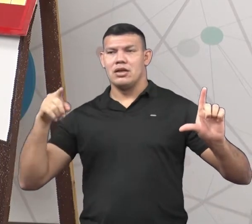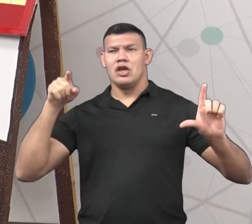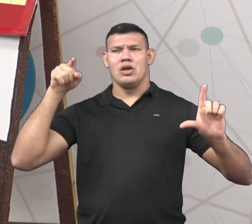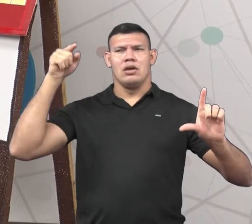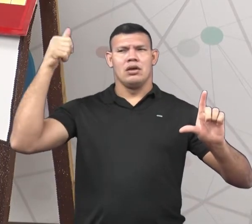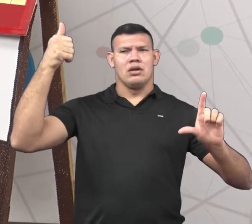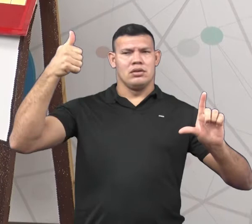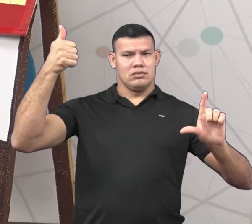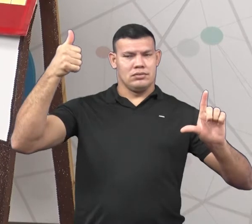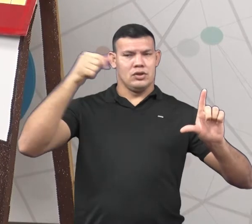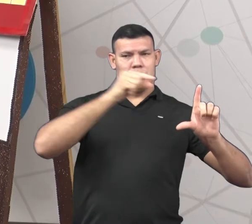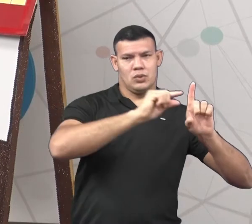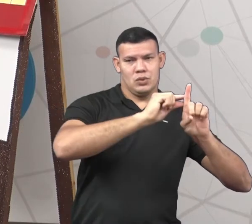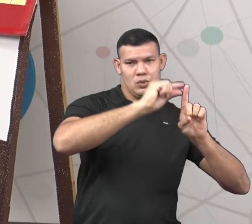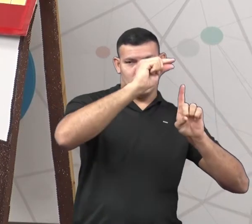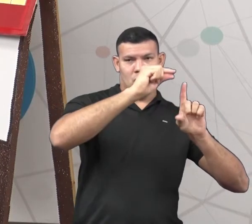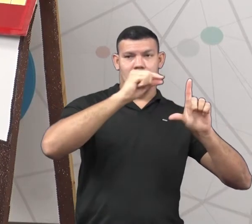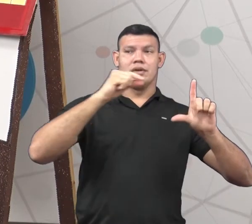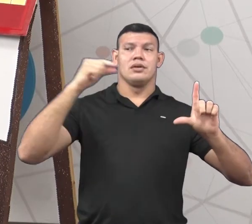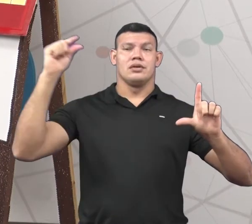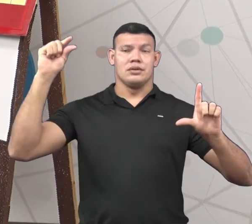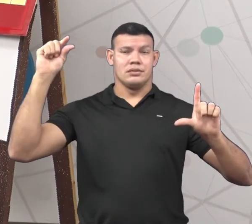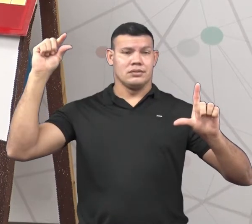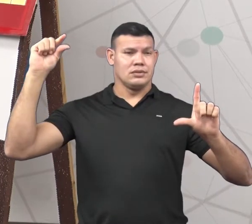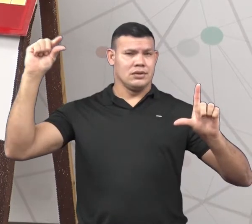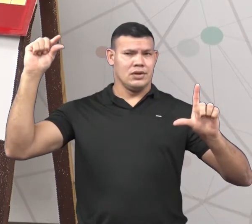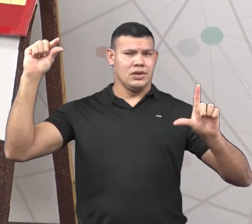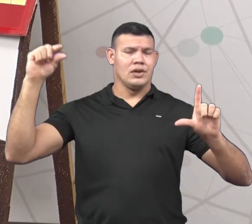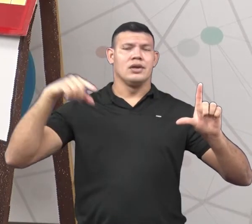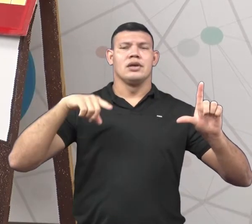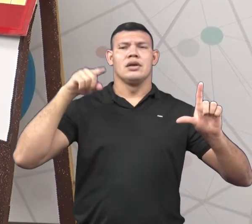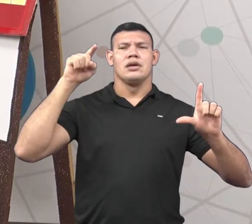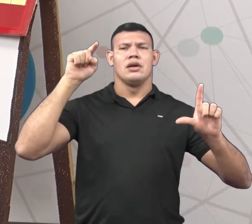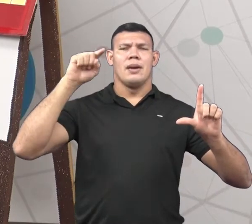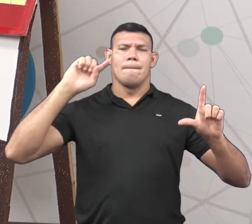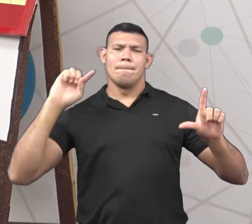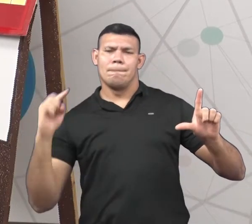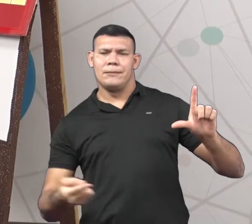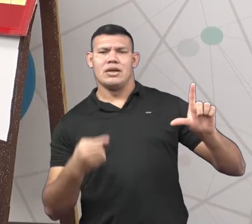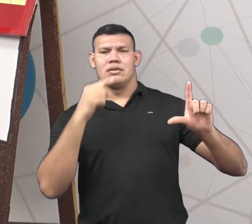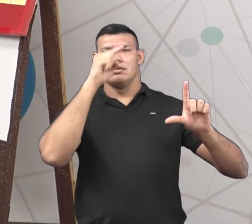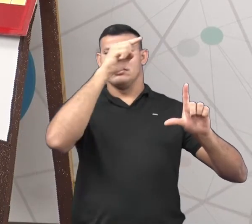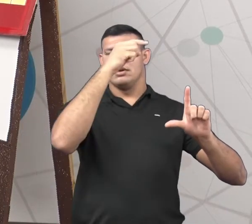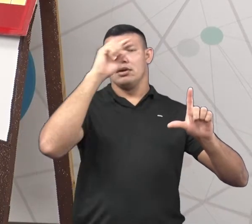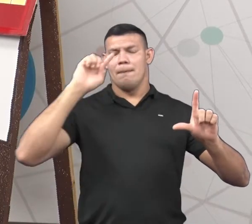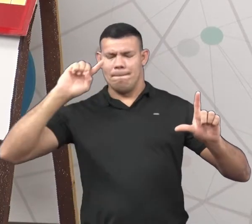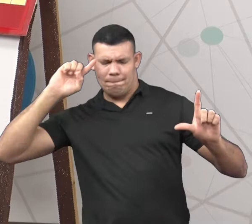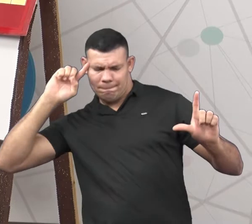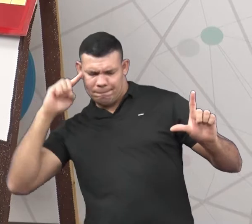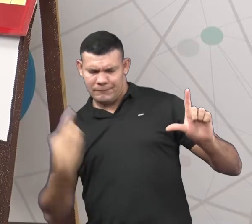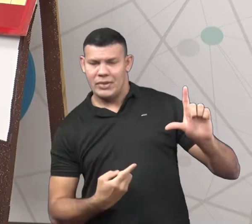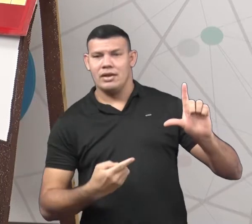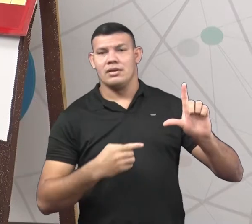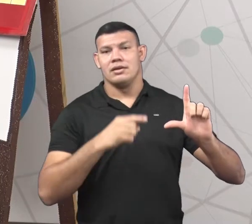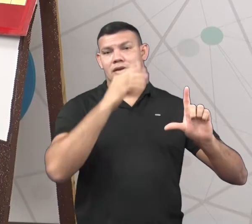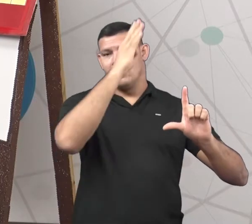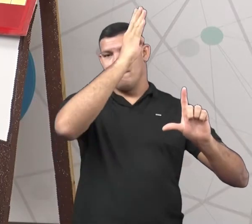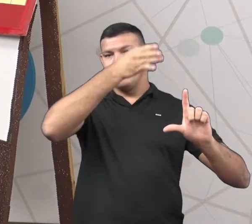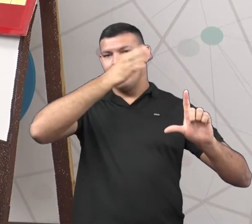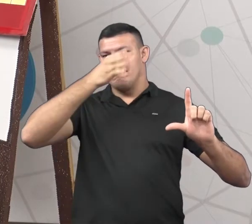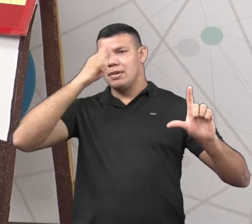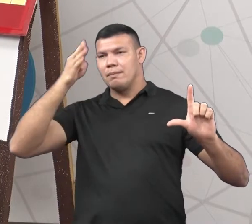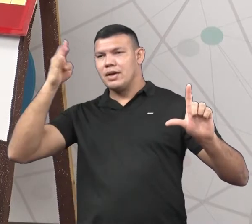é de milhar, quanto vai valer esse 9? Qual o valor dele, né? O valor dele, como eu falei para vocês, é